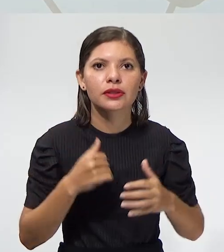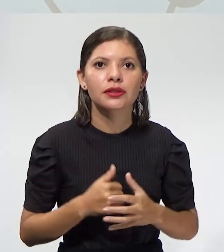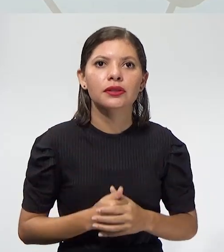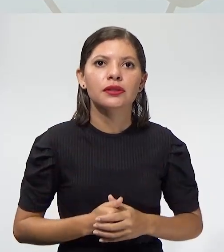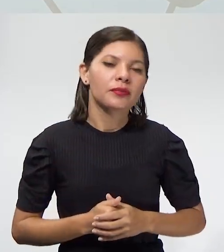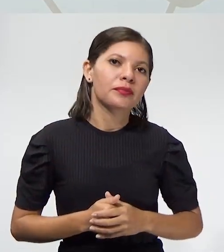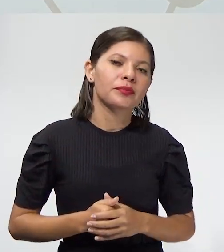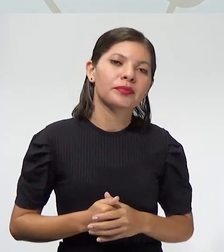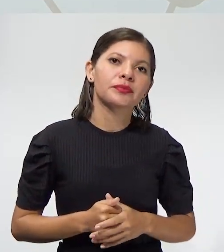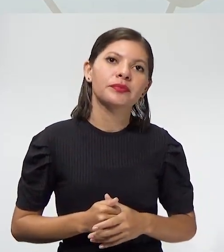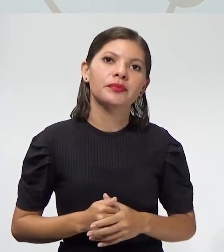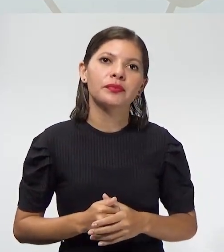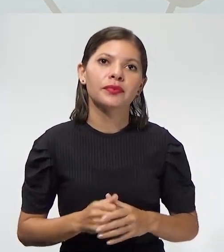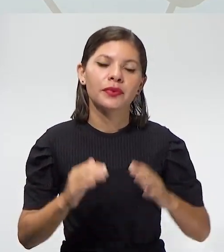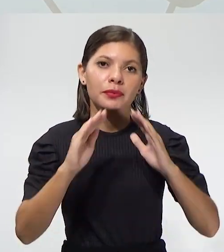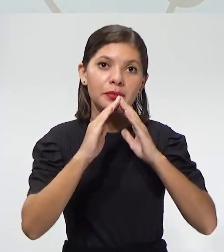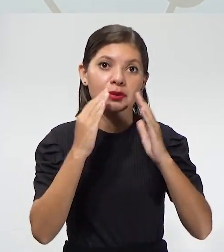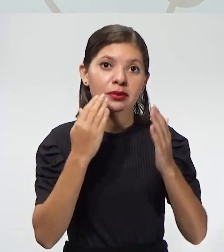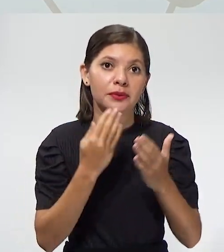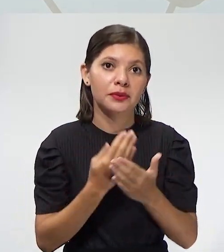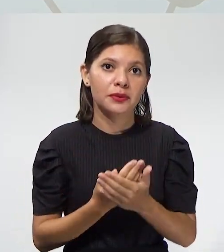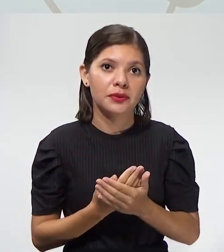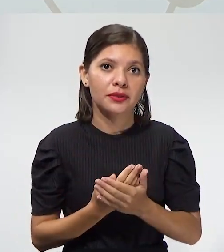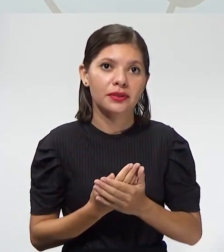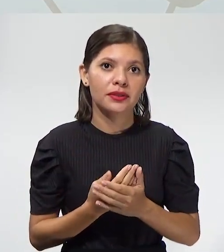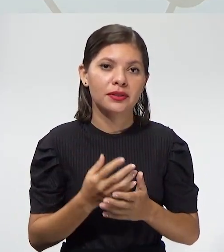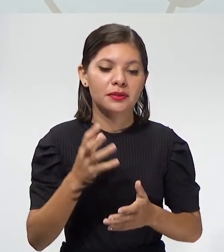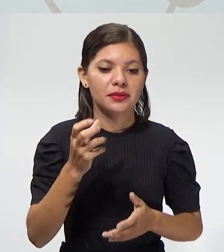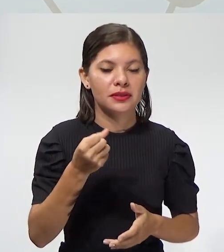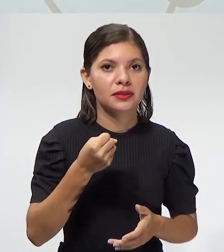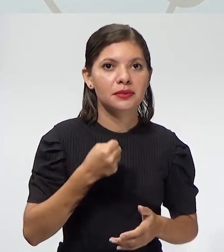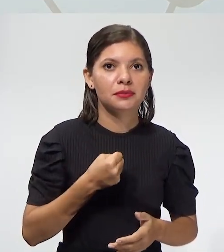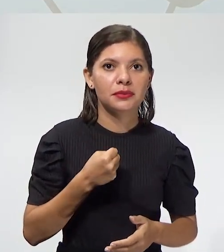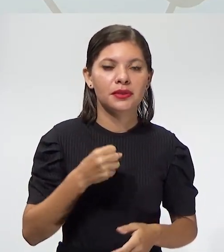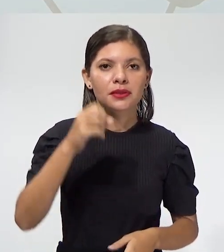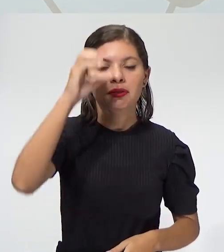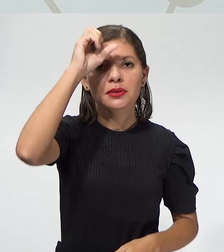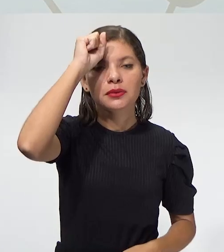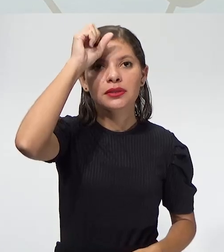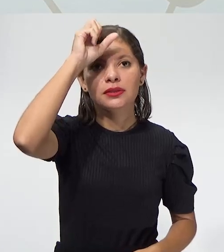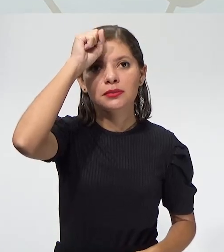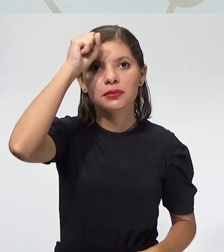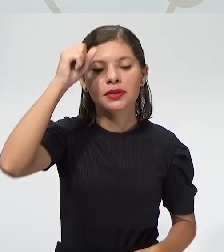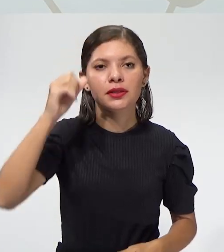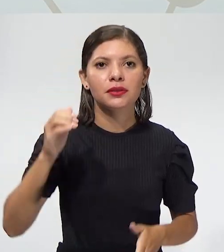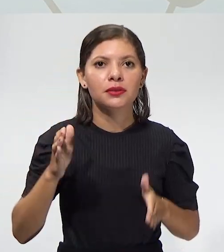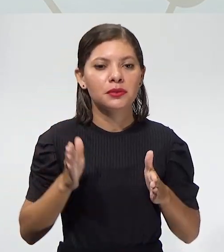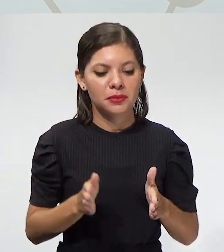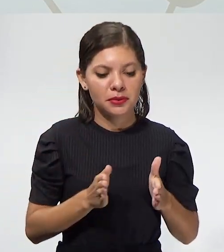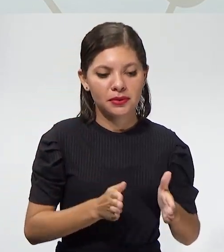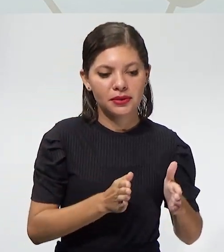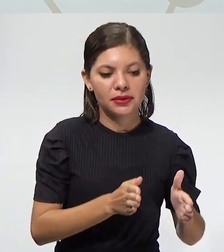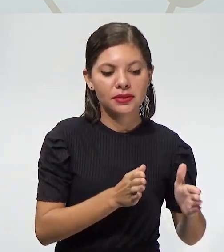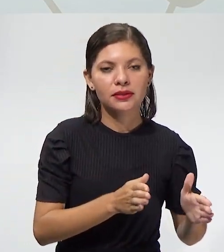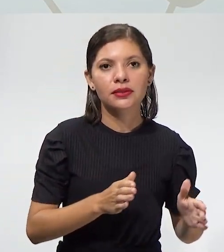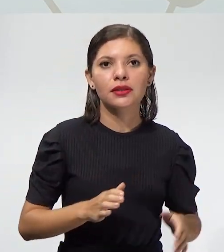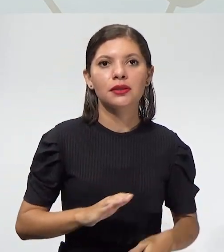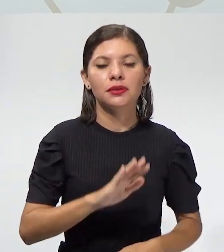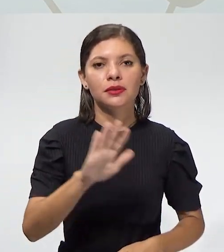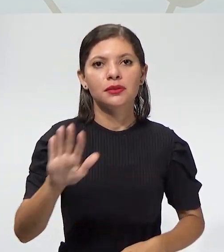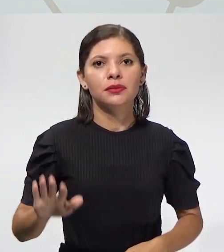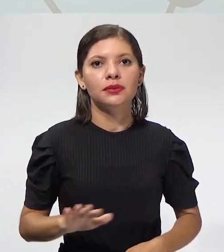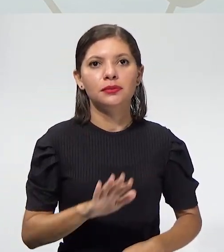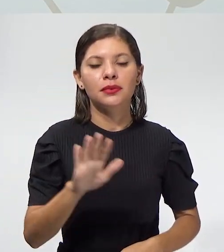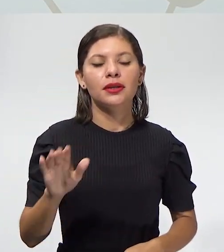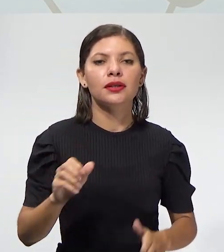agregar, vamos reunir informações e entregar isso para a escola. Com certeza, pessoal, nós vamos também receber